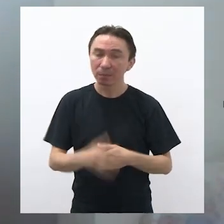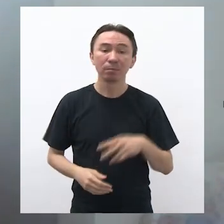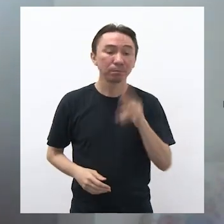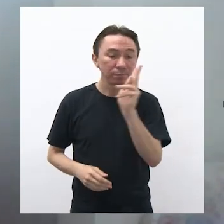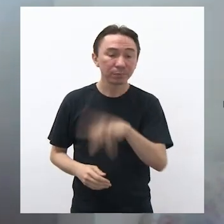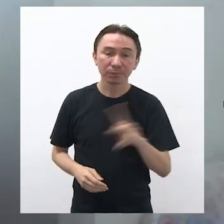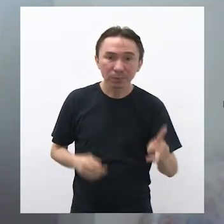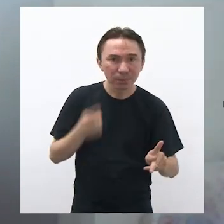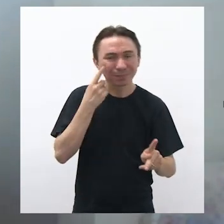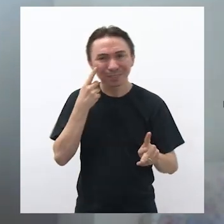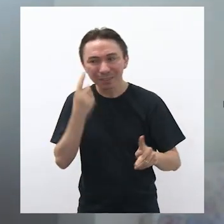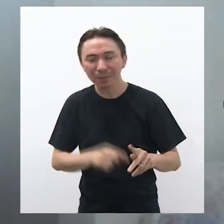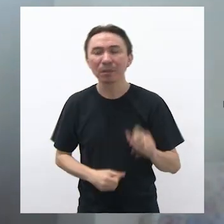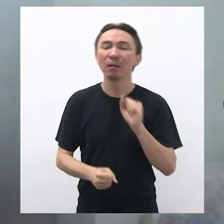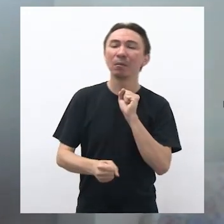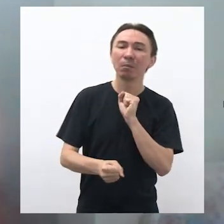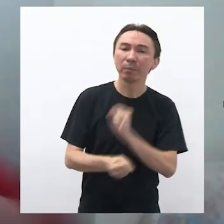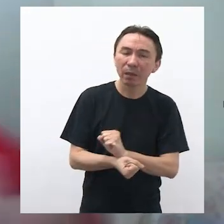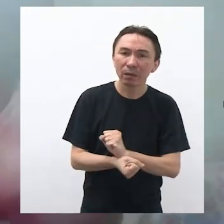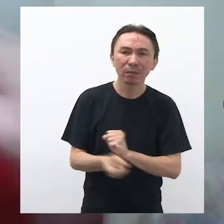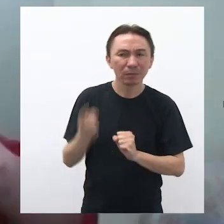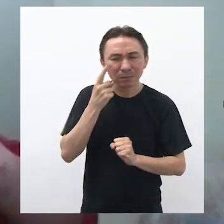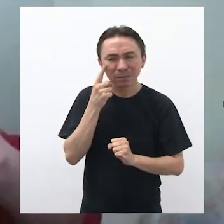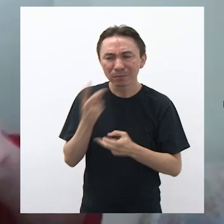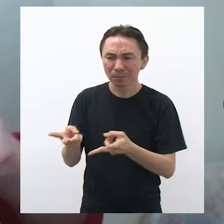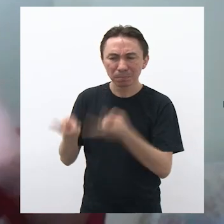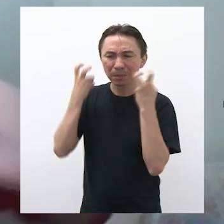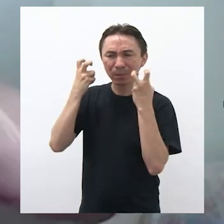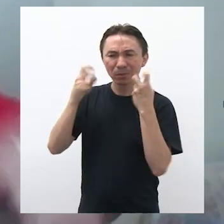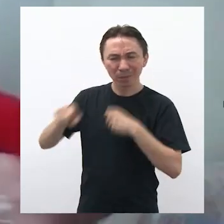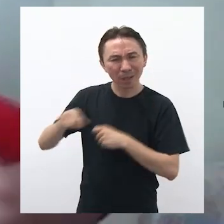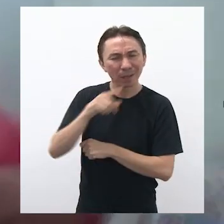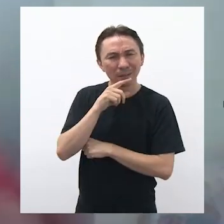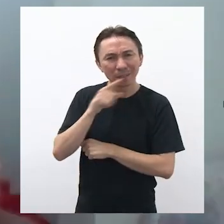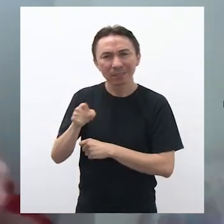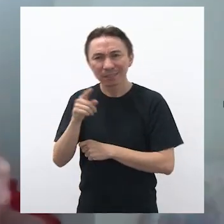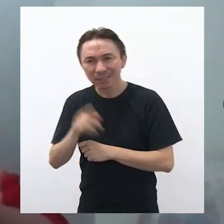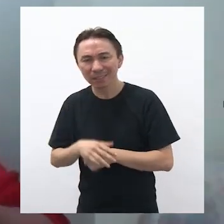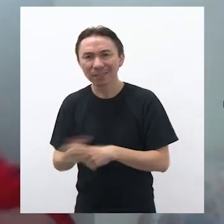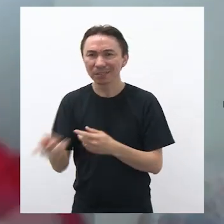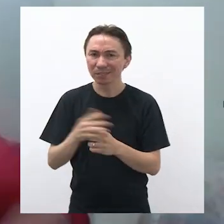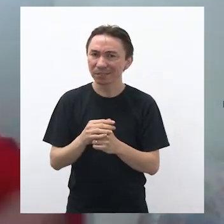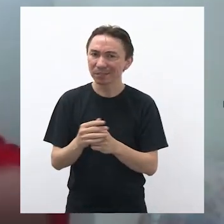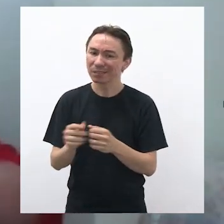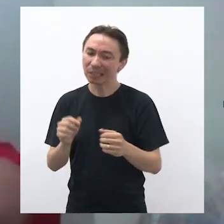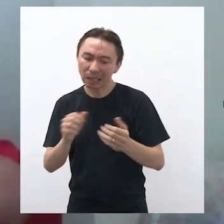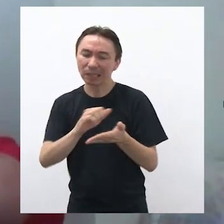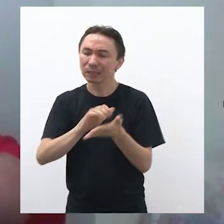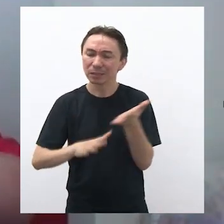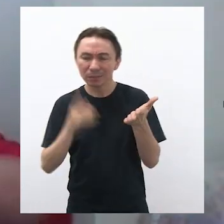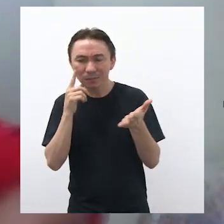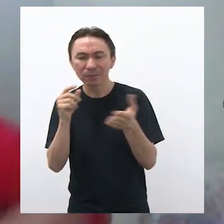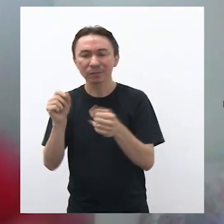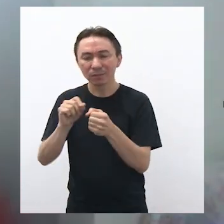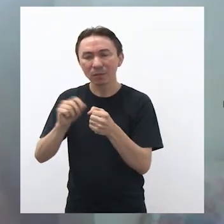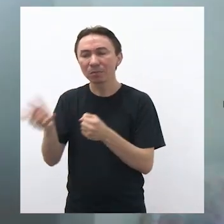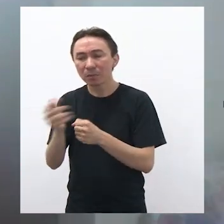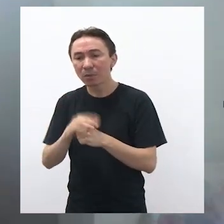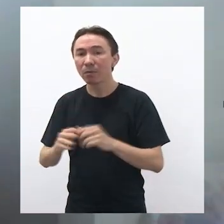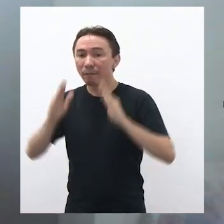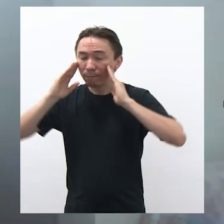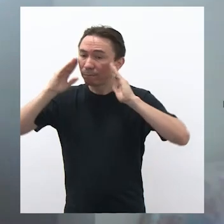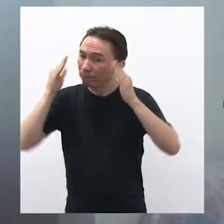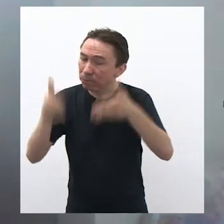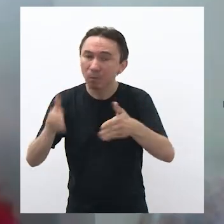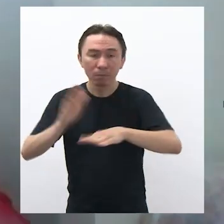dizer, você percebeu que você ao longo, né, para fazer esse exercício, você usou mais foco ou menos foco? Ou você conseguiu ser